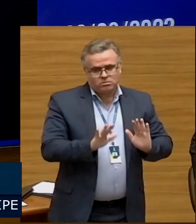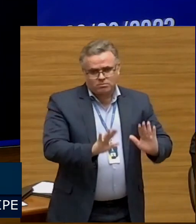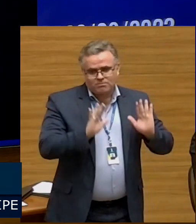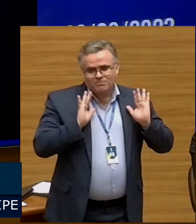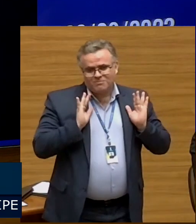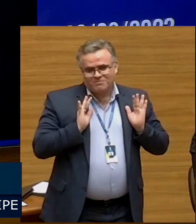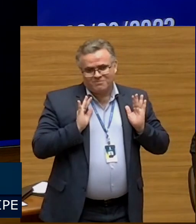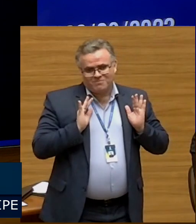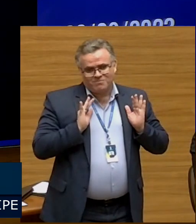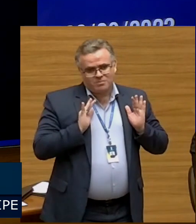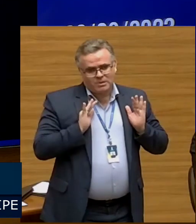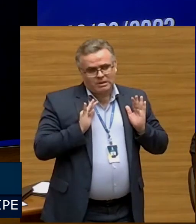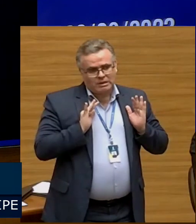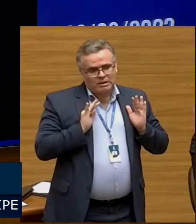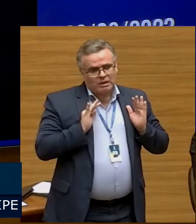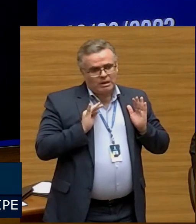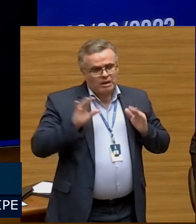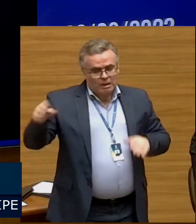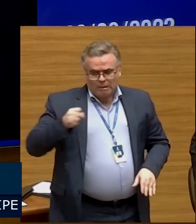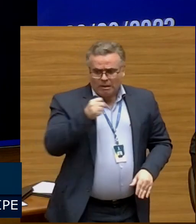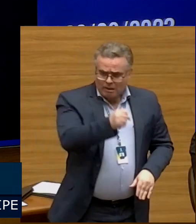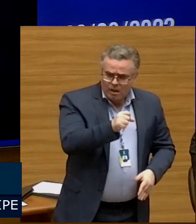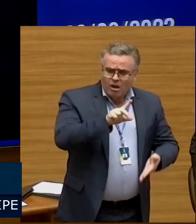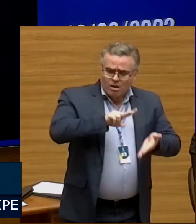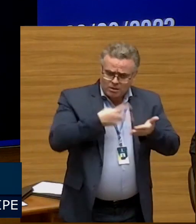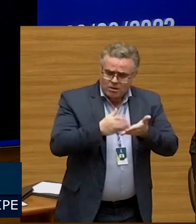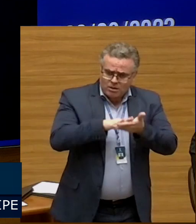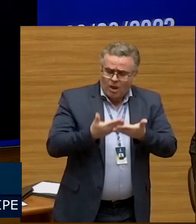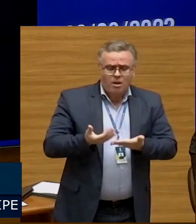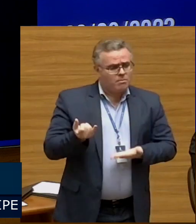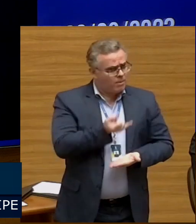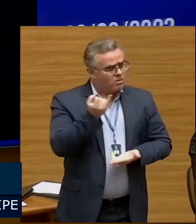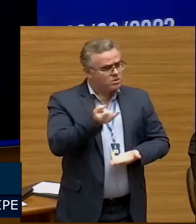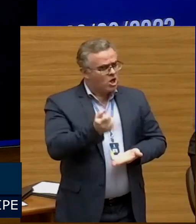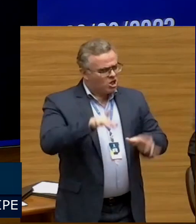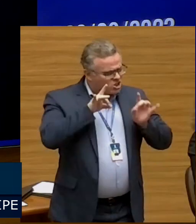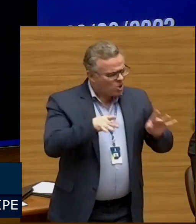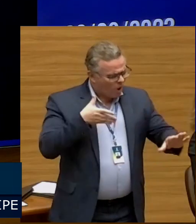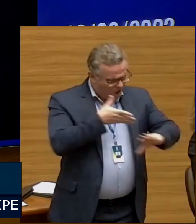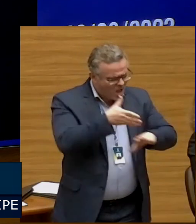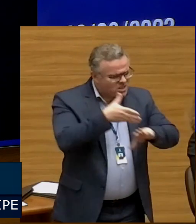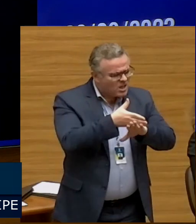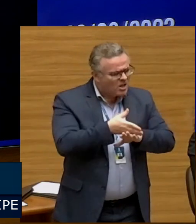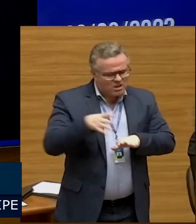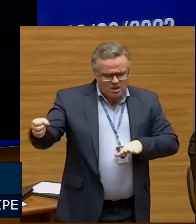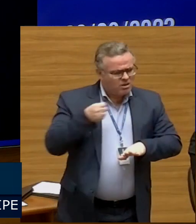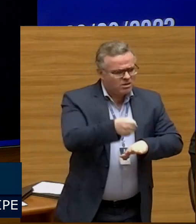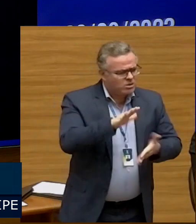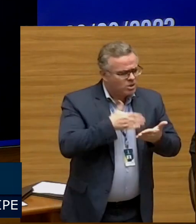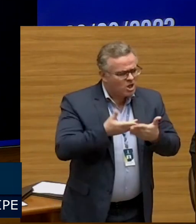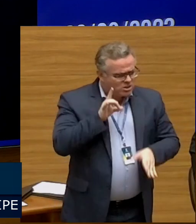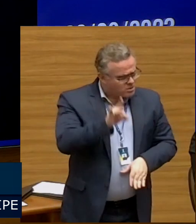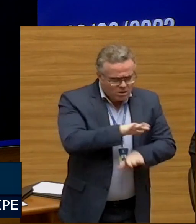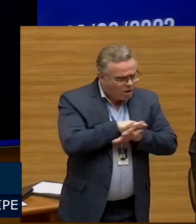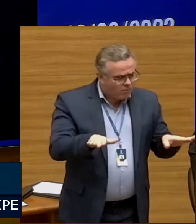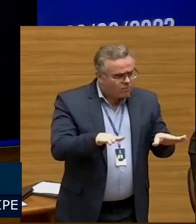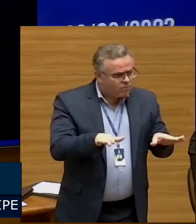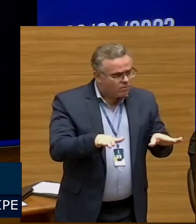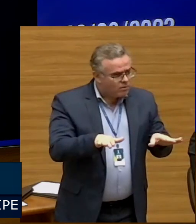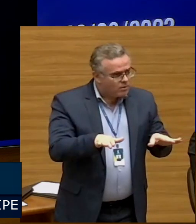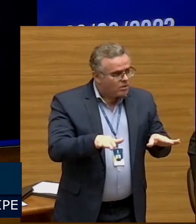independente da figura do intérprete. Por que que o surdo só pode ter acessibilidade, só pode ter acesso, inclusive,